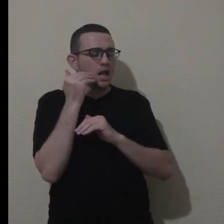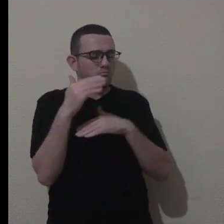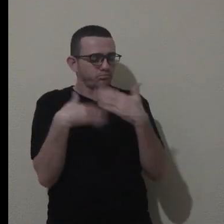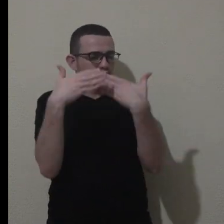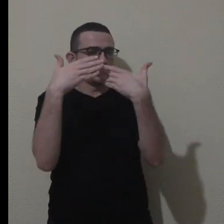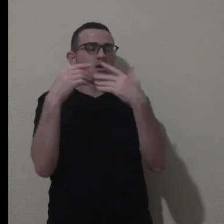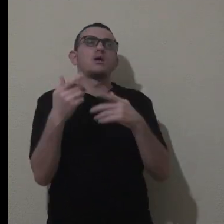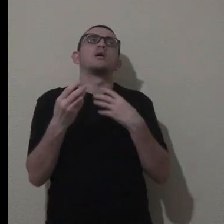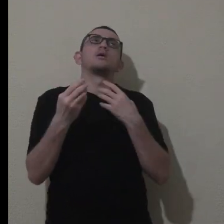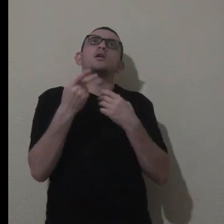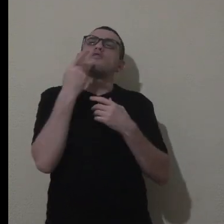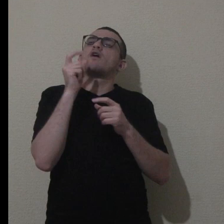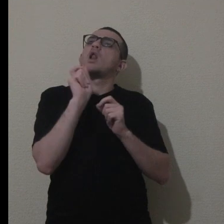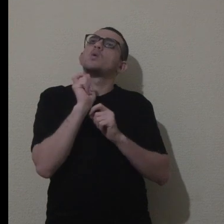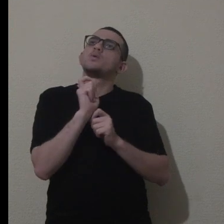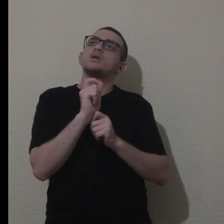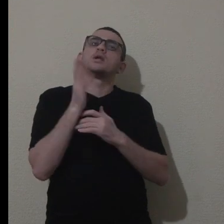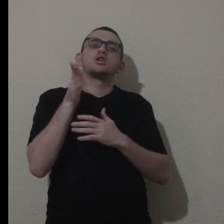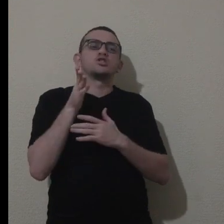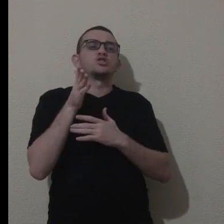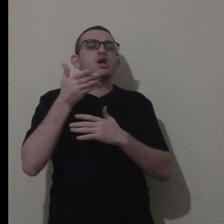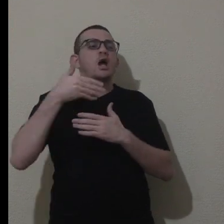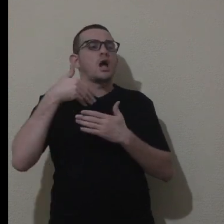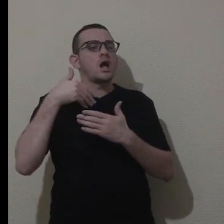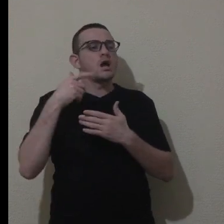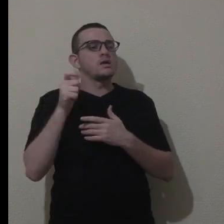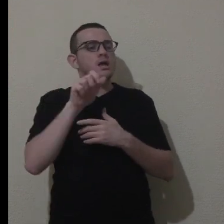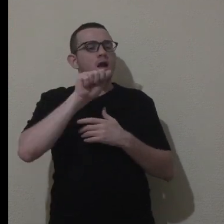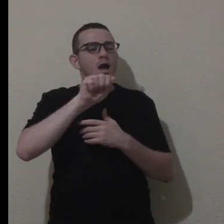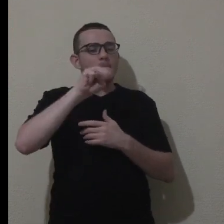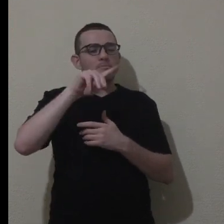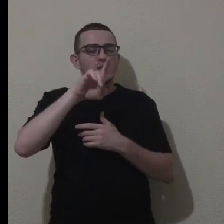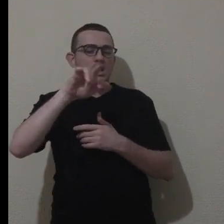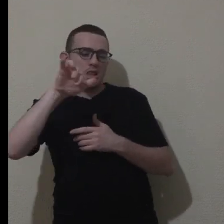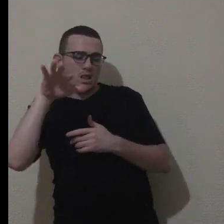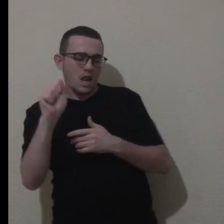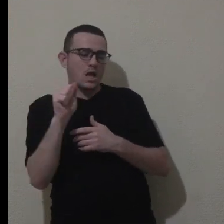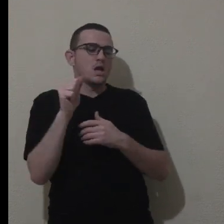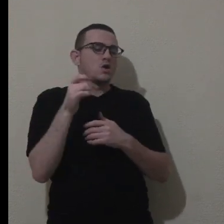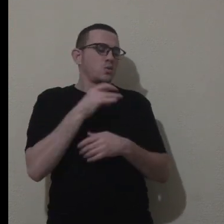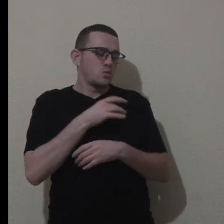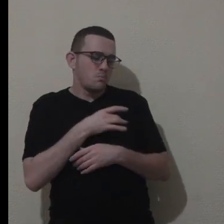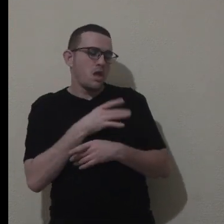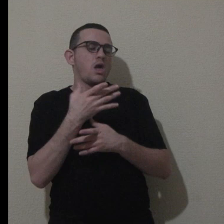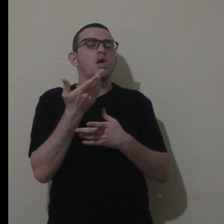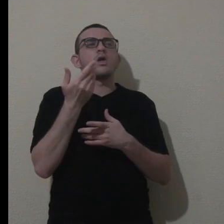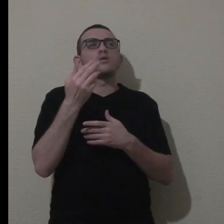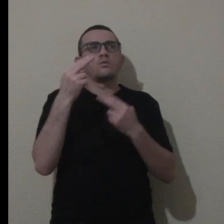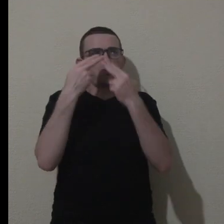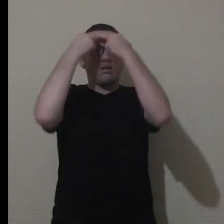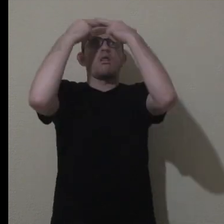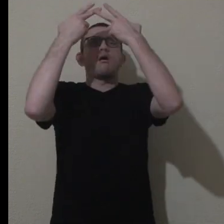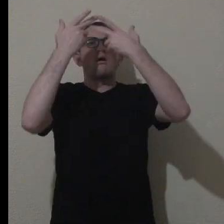desenvolver? Eu digo isso no sentido de, hoje há muito tempo já se sabe o papel da amígdala, né, nos traumas, nos medos na infância.